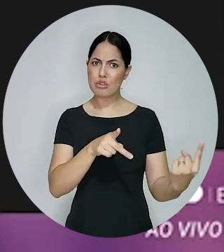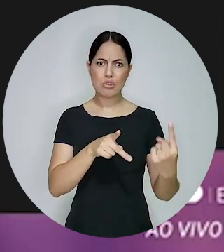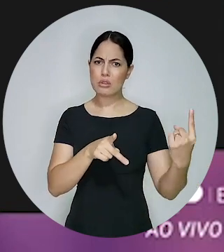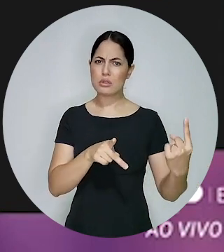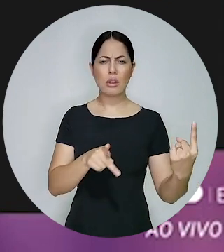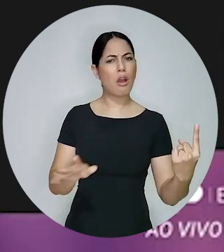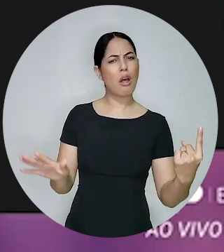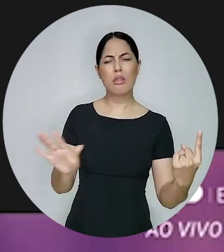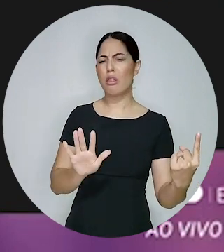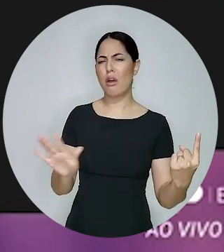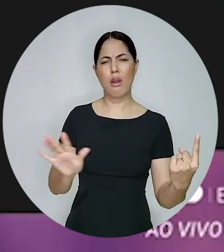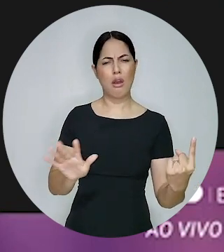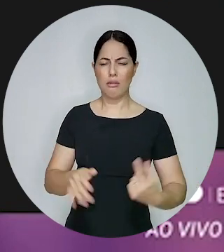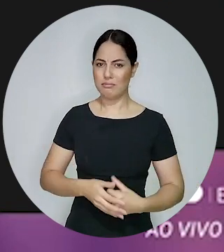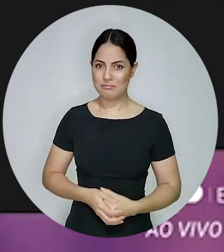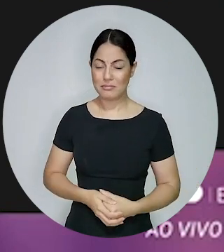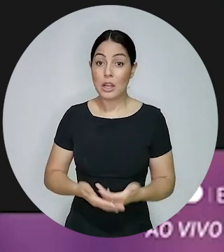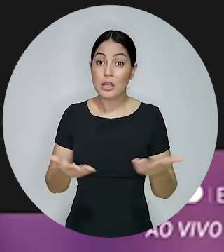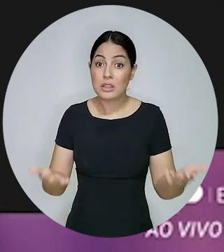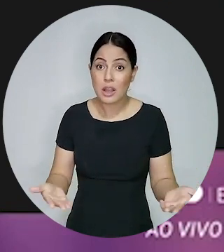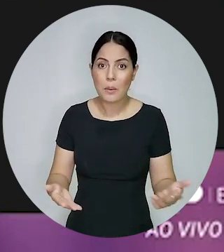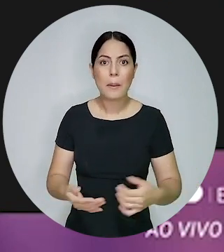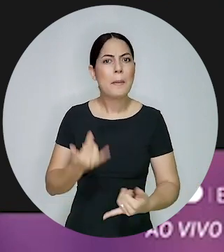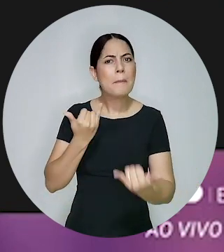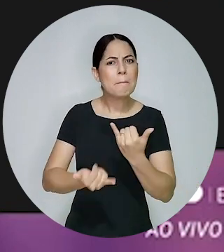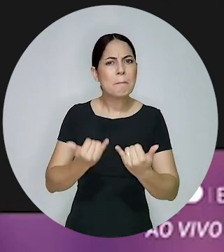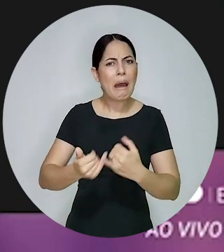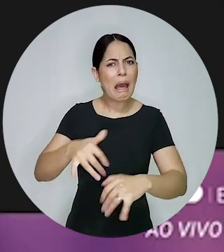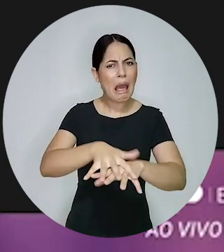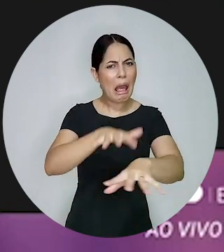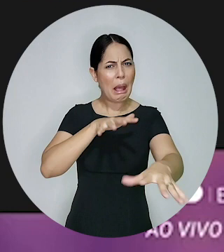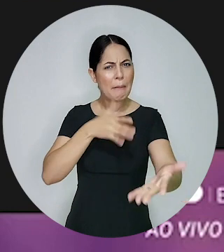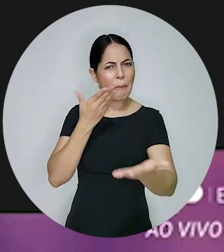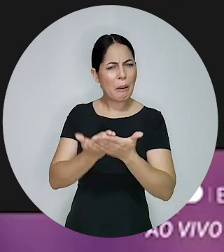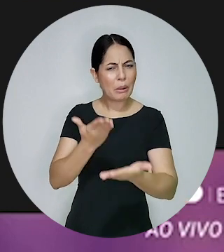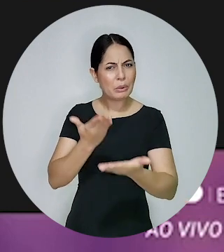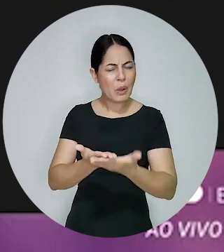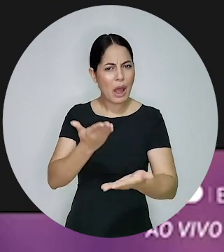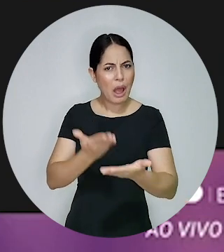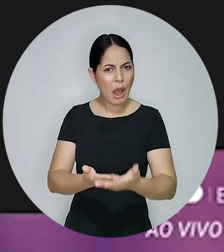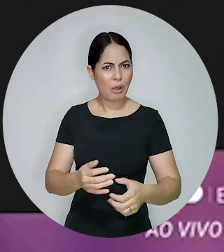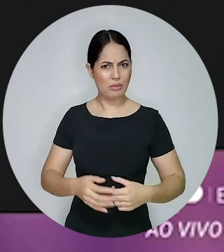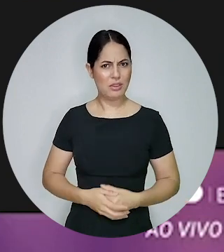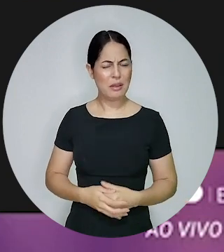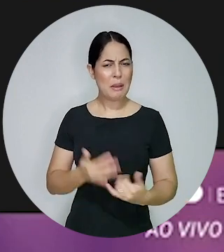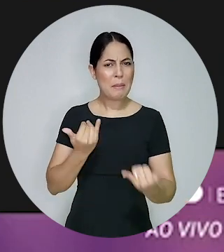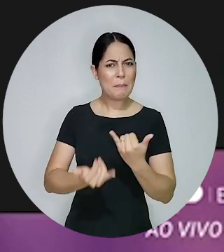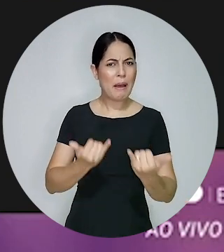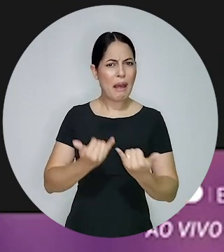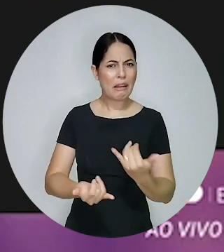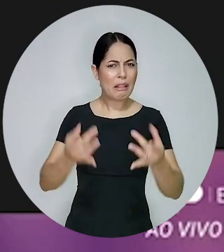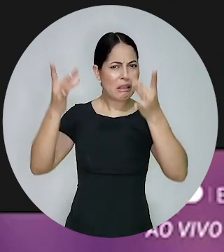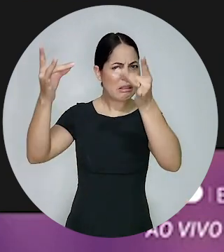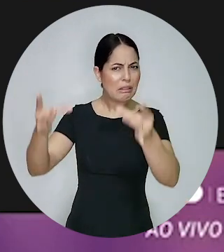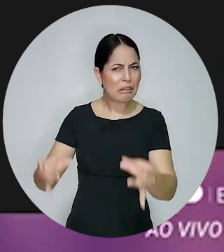deixe o seu professor sozinho, ou até vários memes, né? As aulas virtuais parecem sessão de espiritismo. Carlos, você está